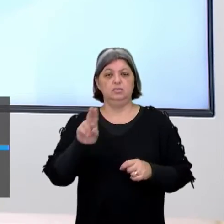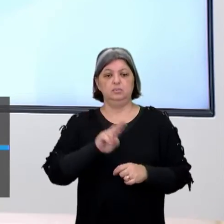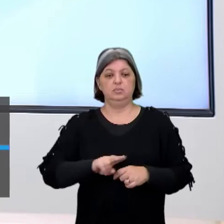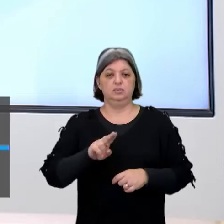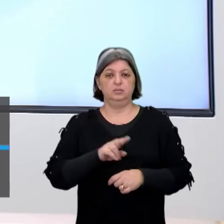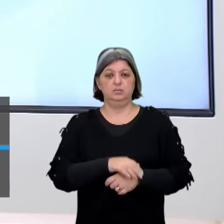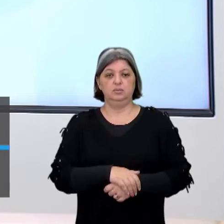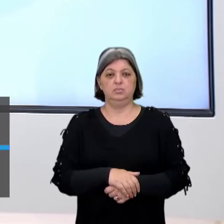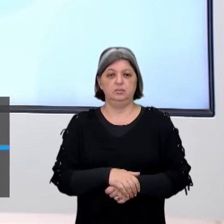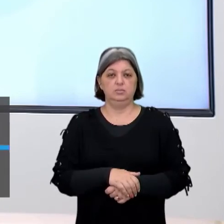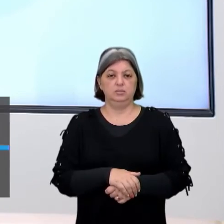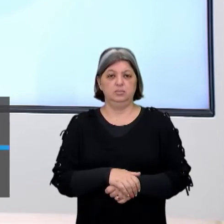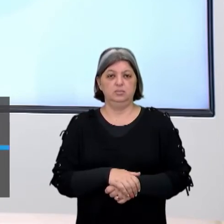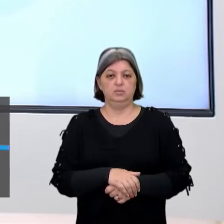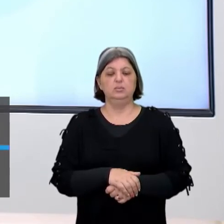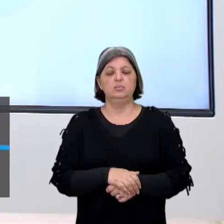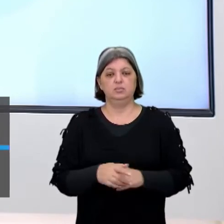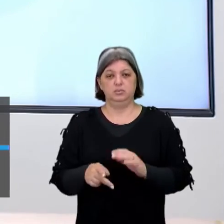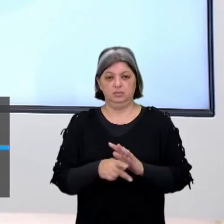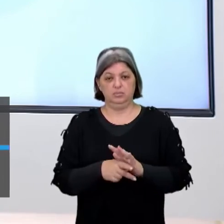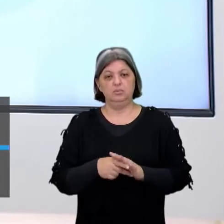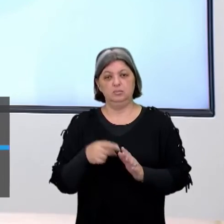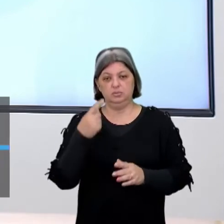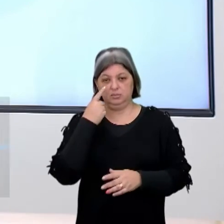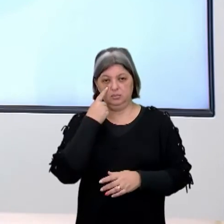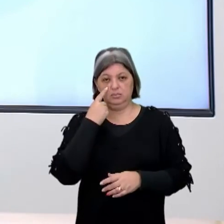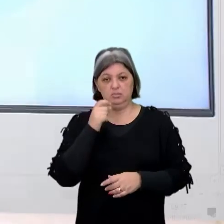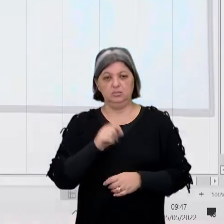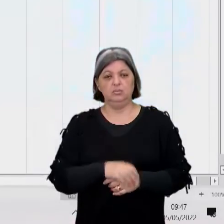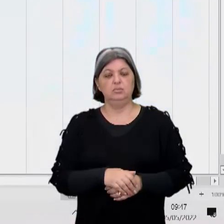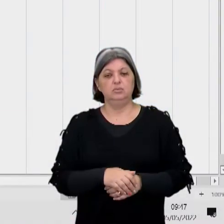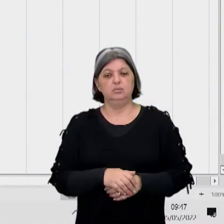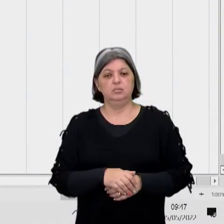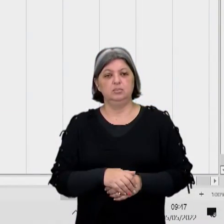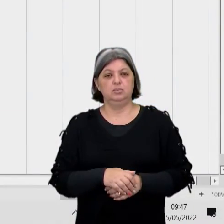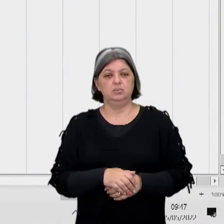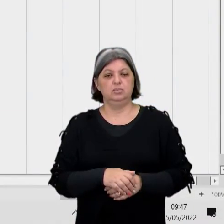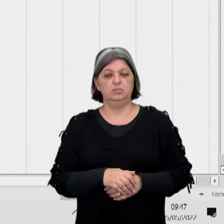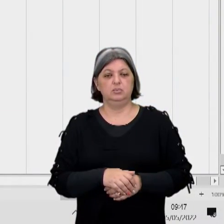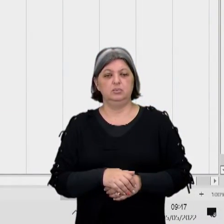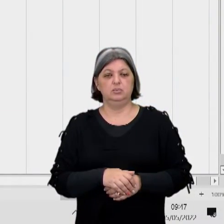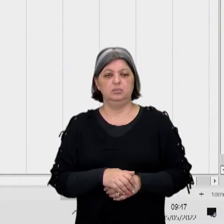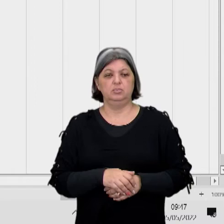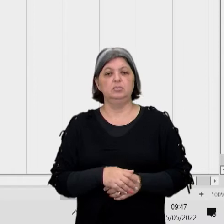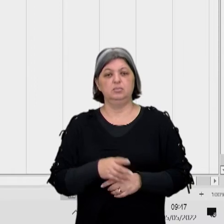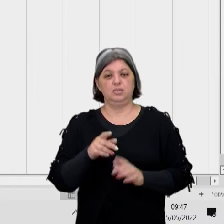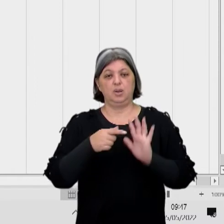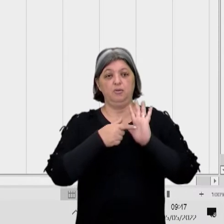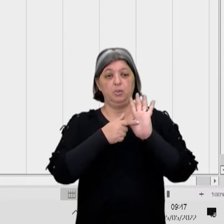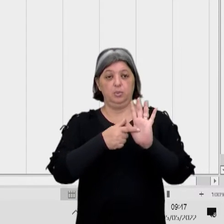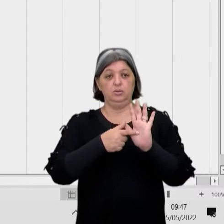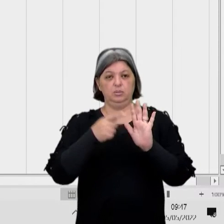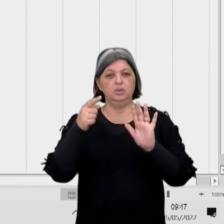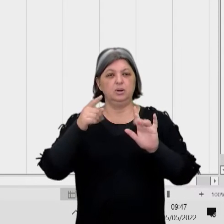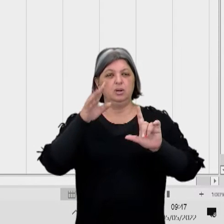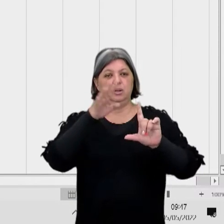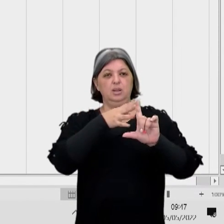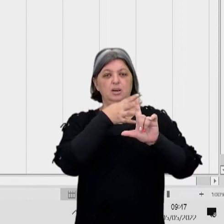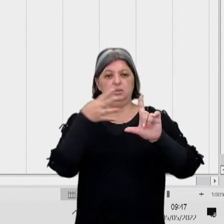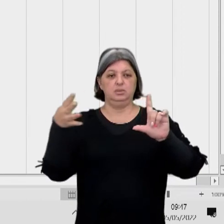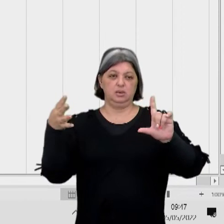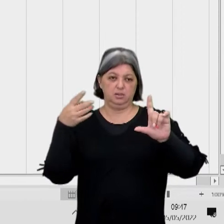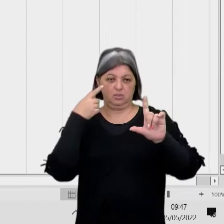no Excel. Vou pedir para o nosso diretor espelhar aqui para a gente, e aí a gente vai mostrar. Ó, apareceu o Excel aí para